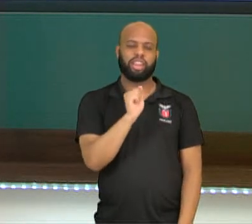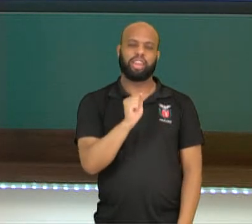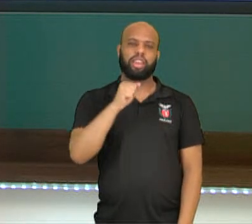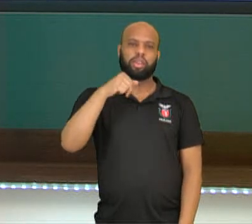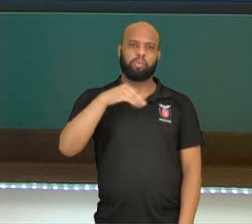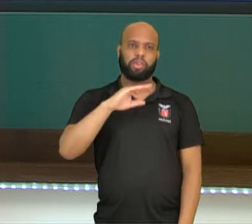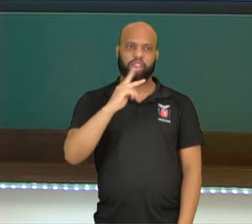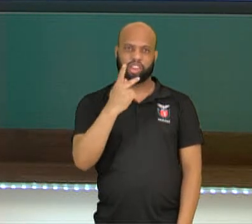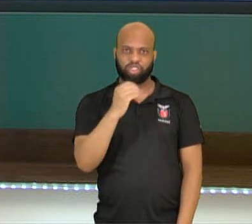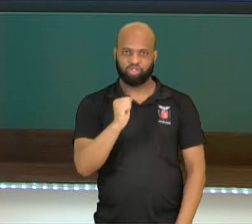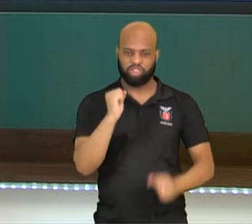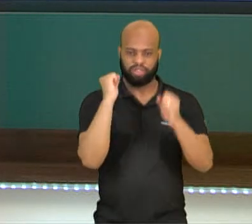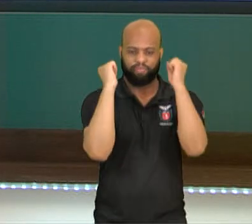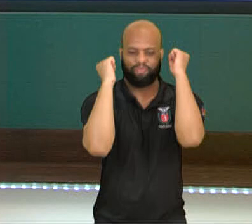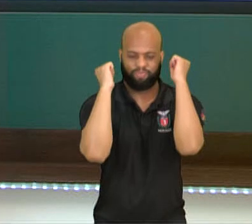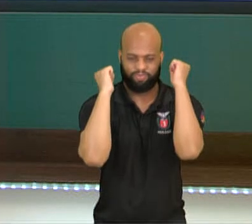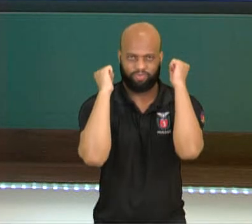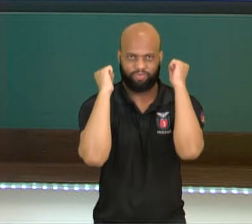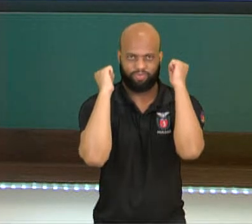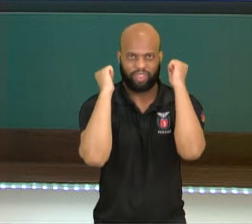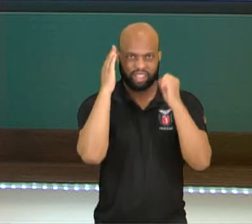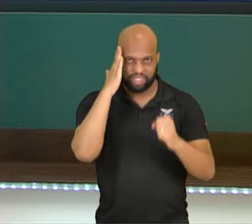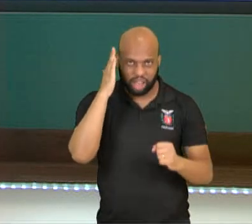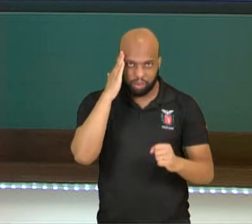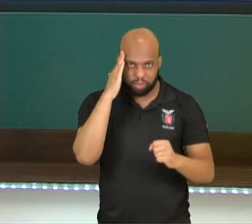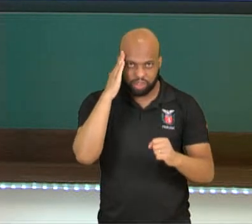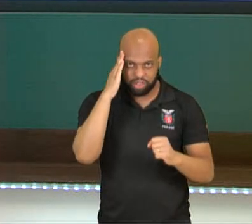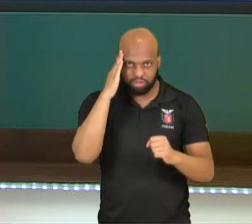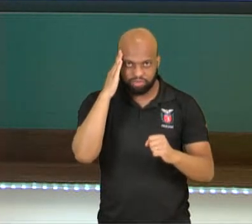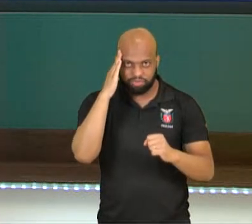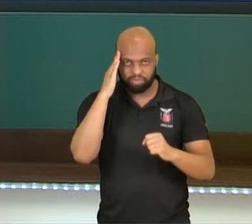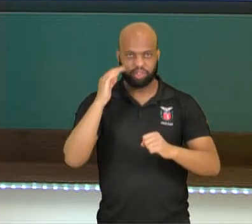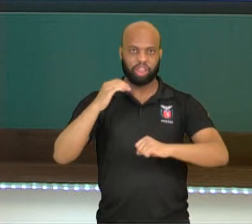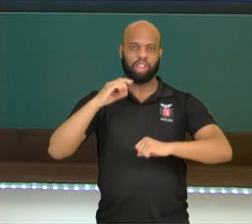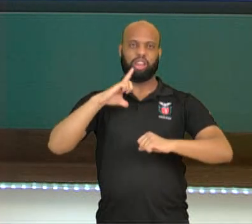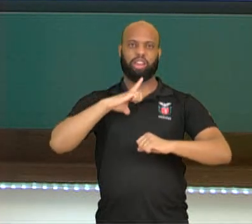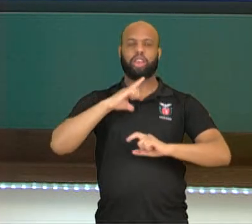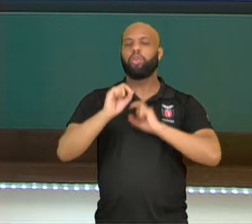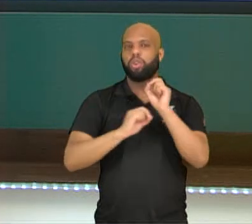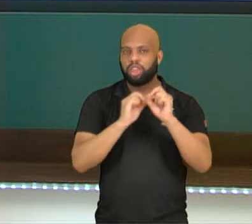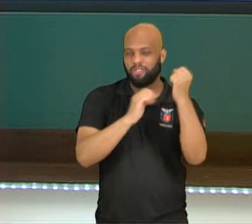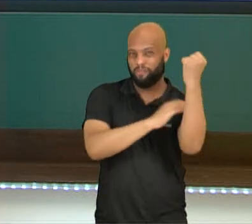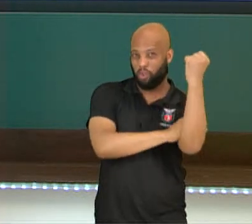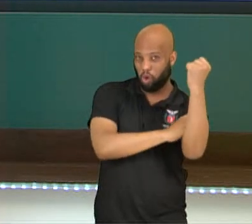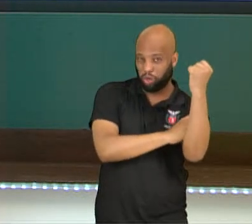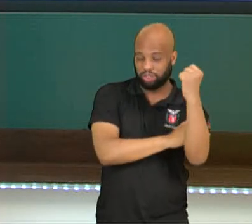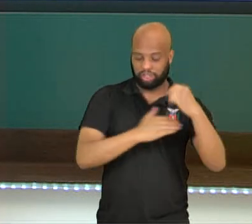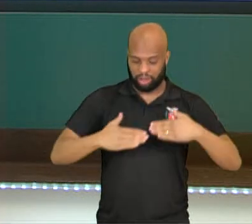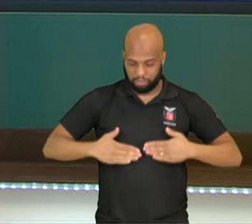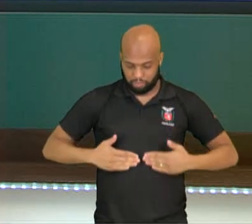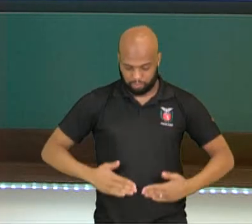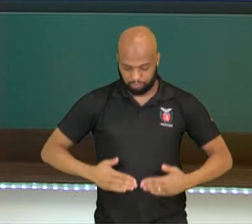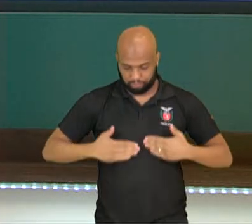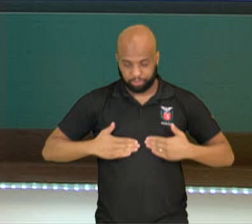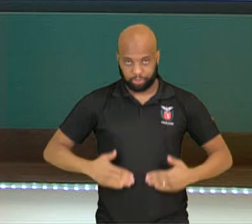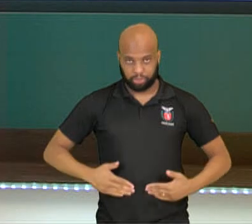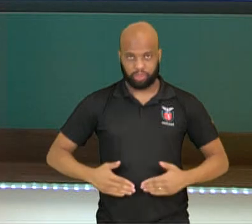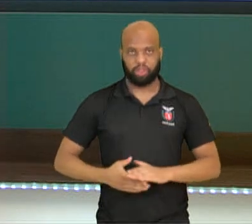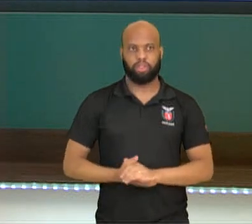mais comum do movimento de prancha, ajudam muito no fortalecimento e na estabilização desses músculos do core.